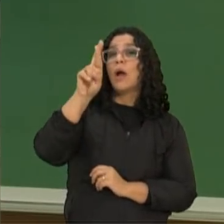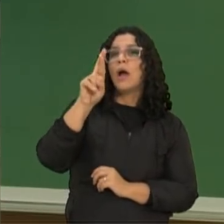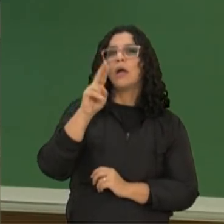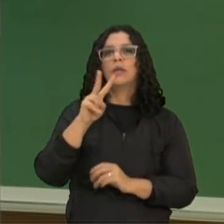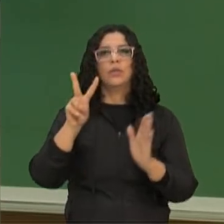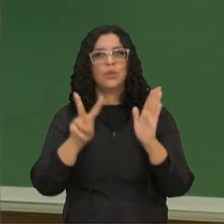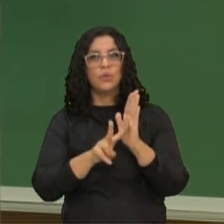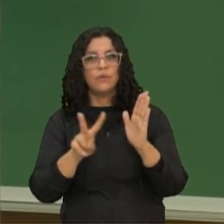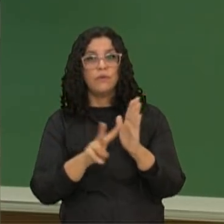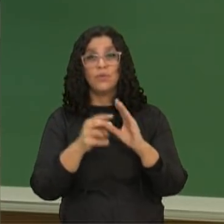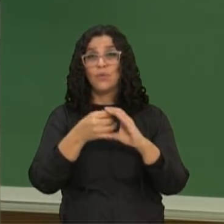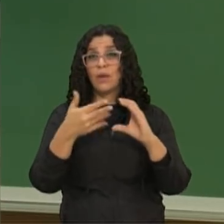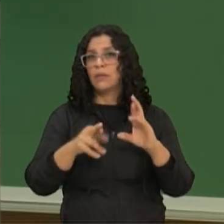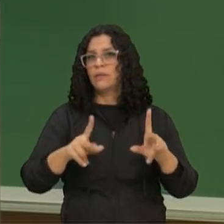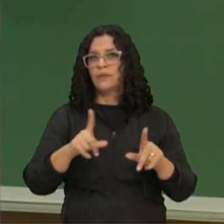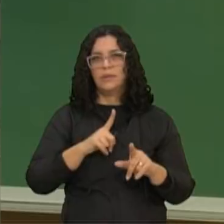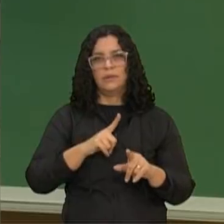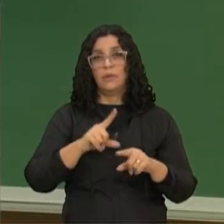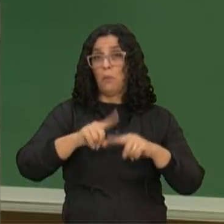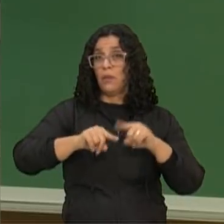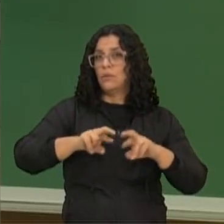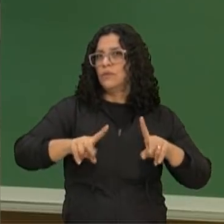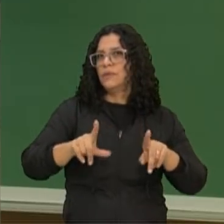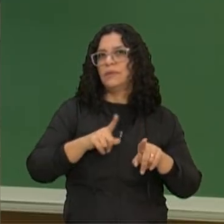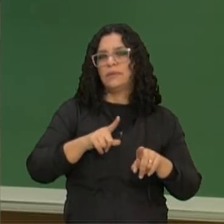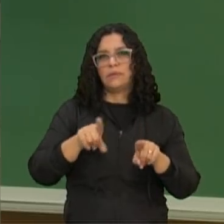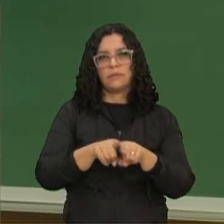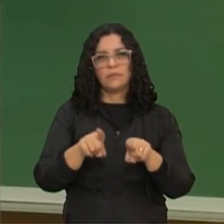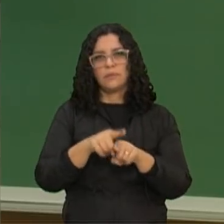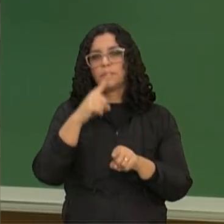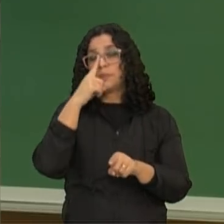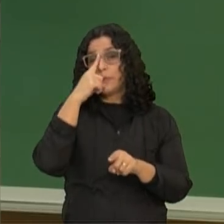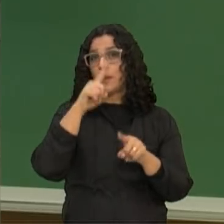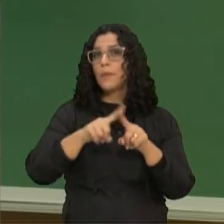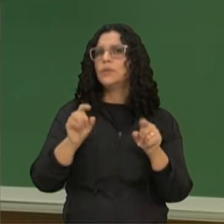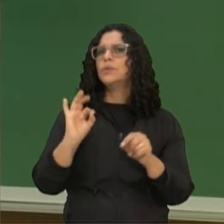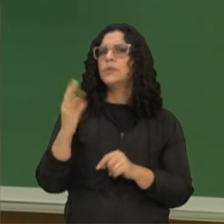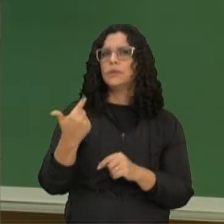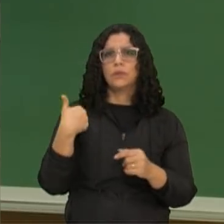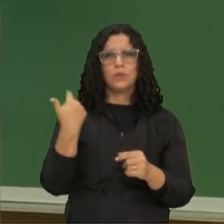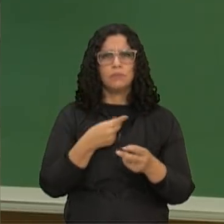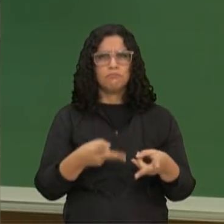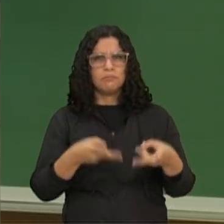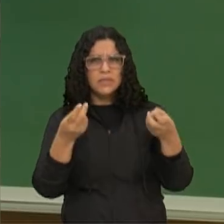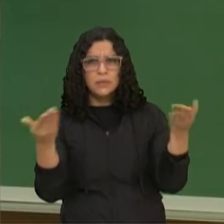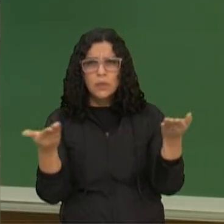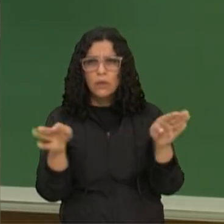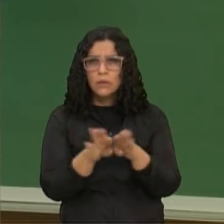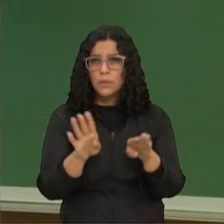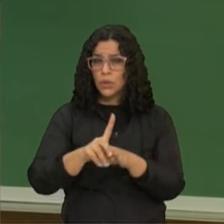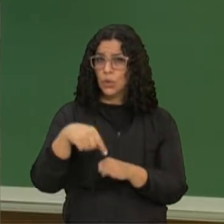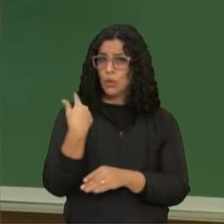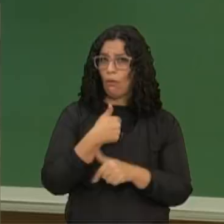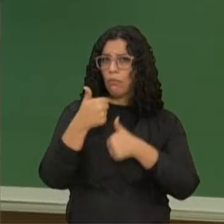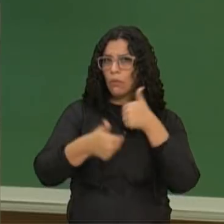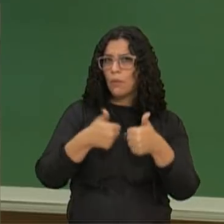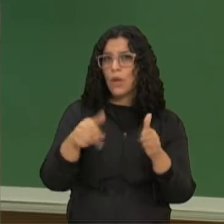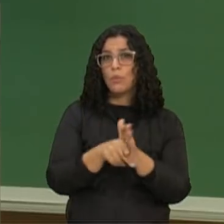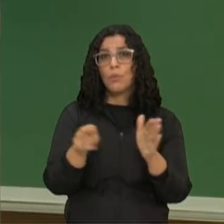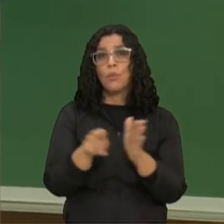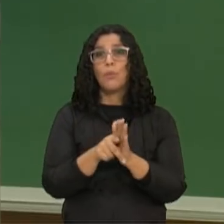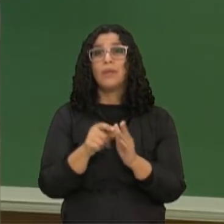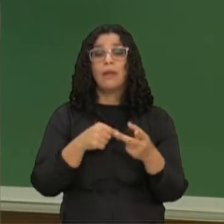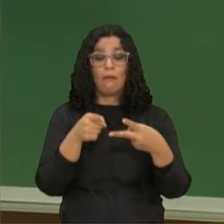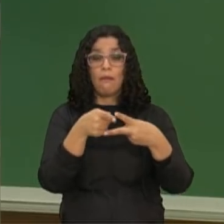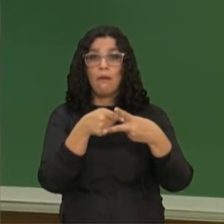são duas caracterizações diferentes. Entretanto, o que acontece? Aqui tem a percepção que devemos estar trabalhando com o conceito